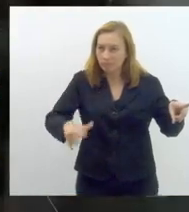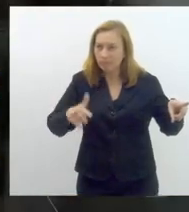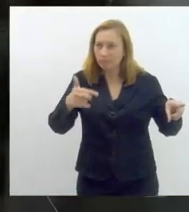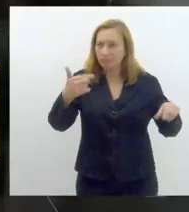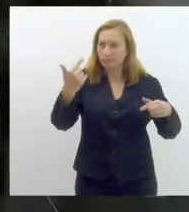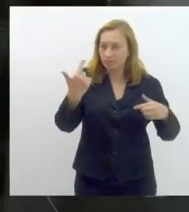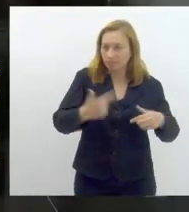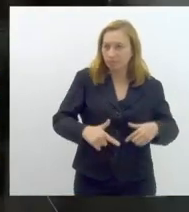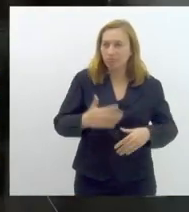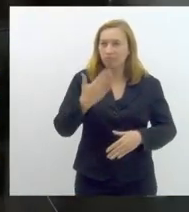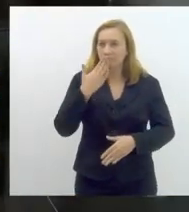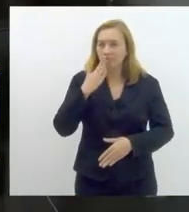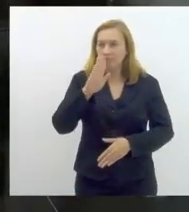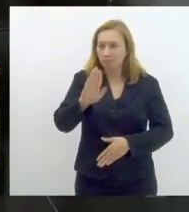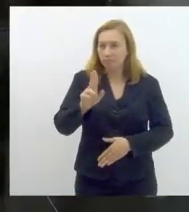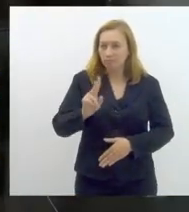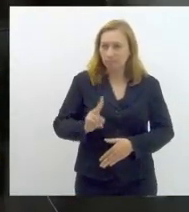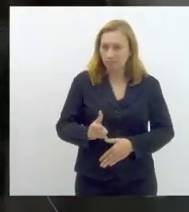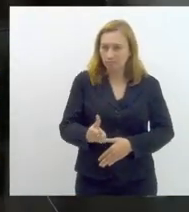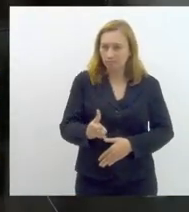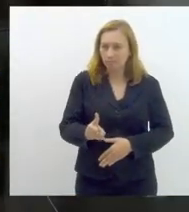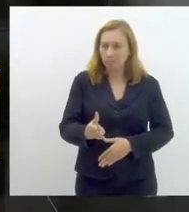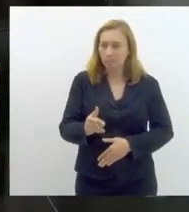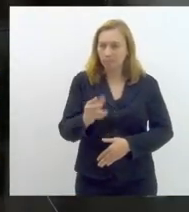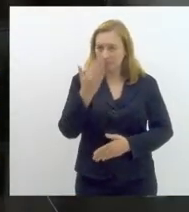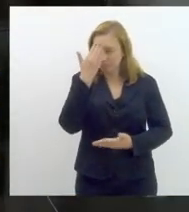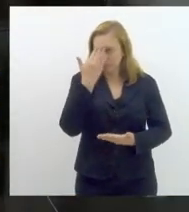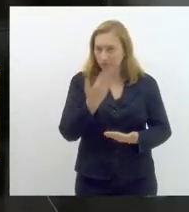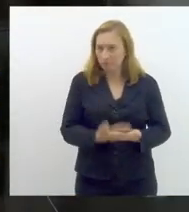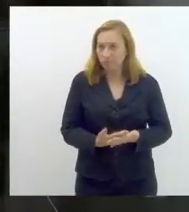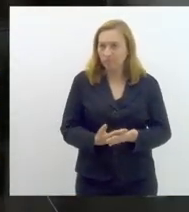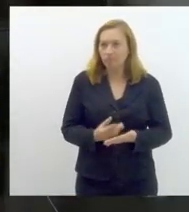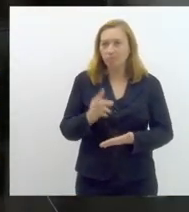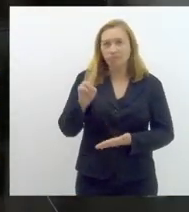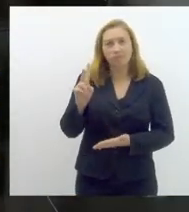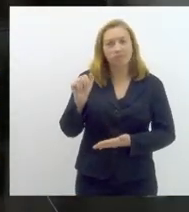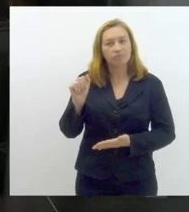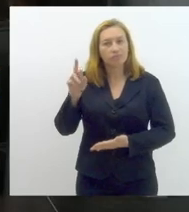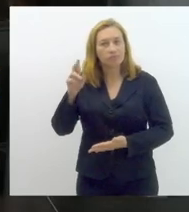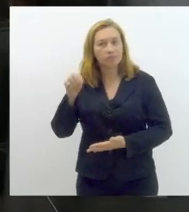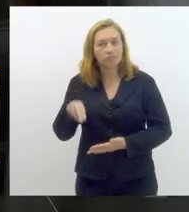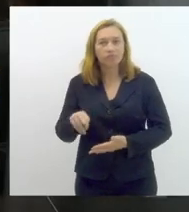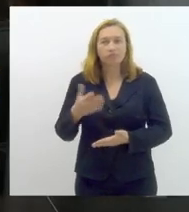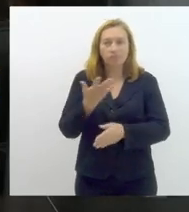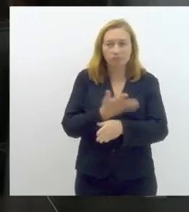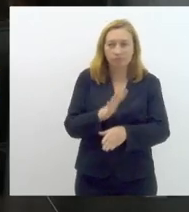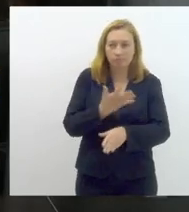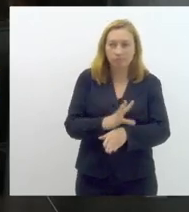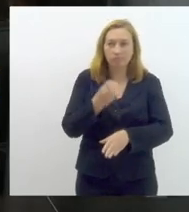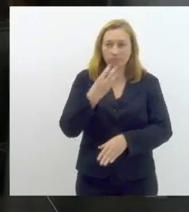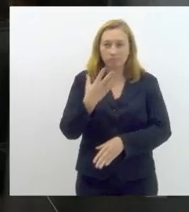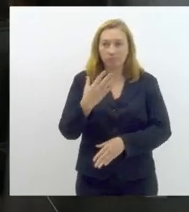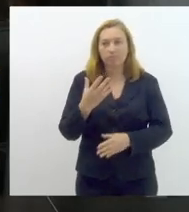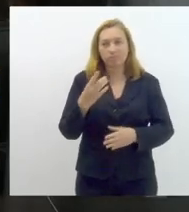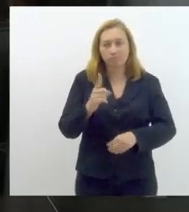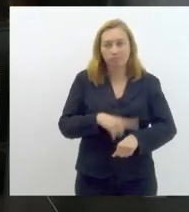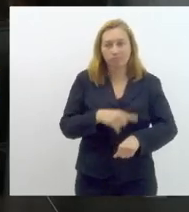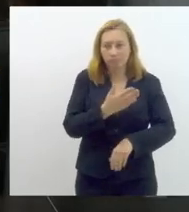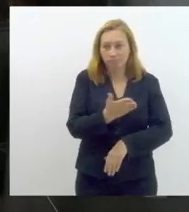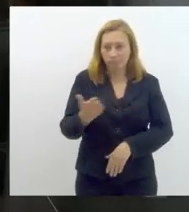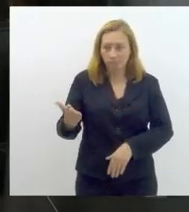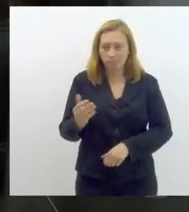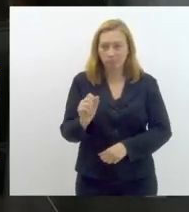o prometo. Ok? Também acredito que o Wanderson já ensaiou bem esse momento com vocês. Então estejam